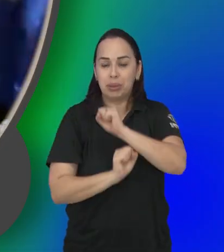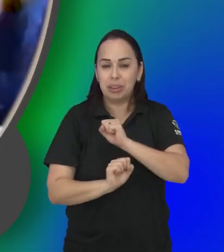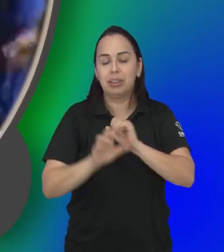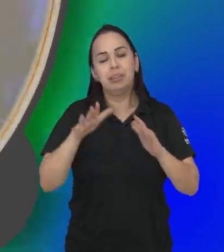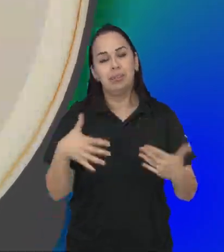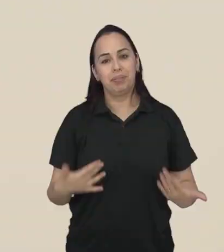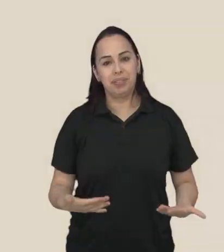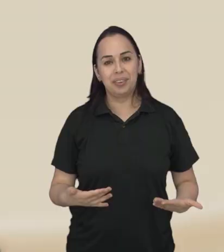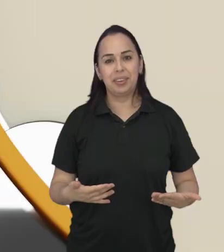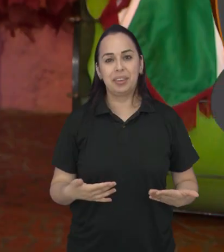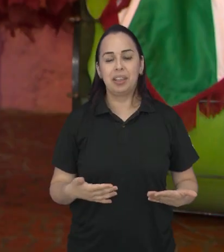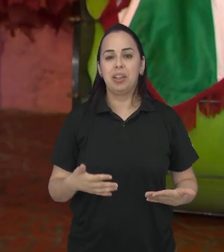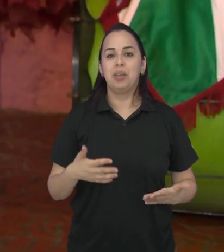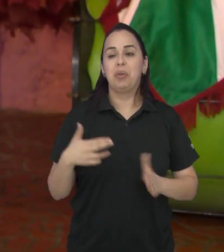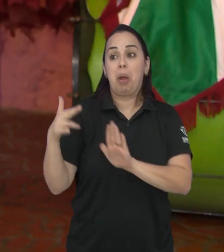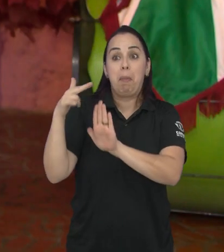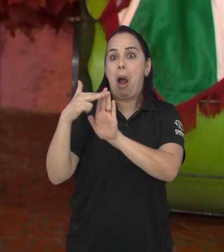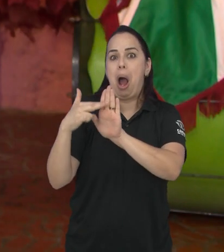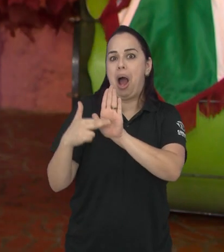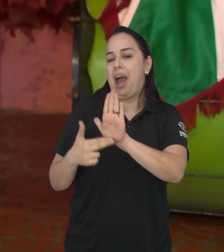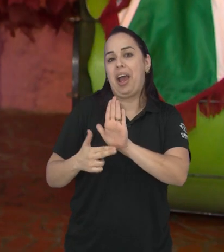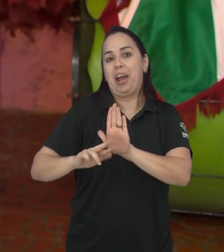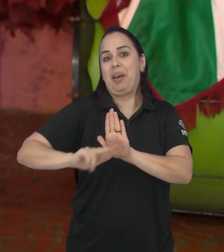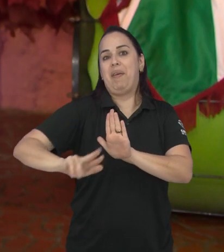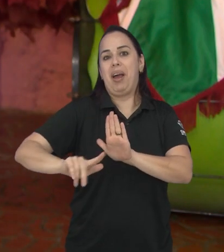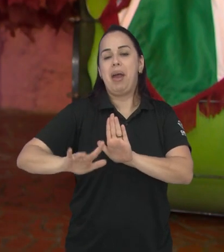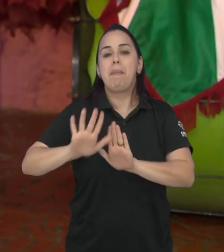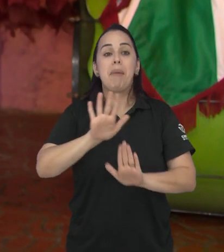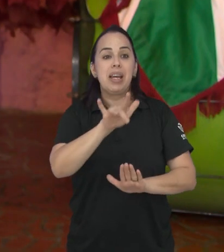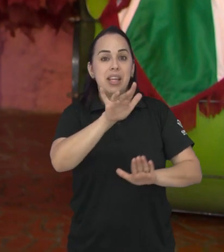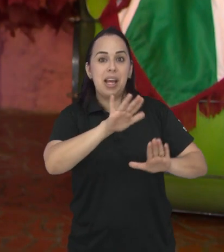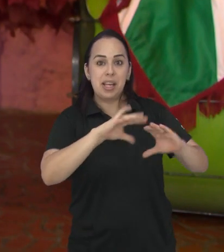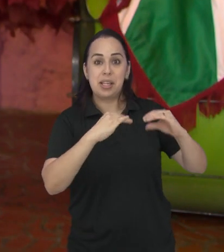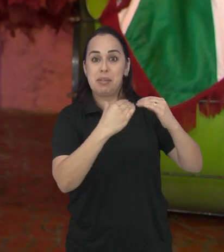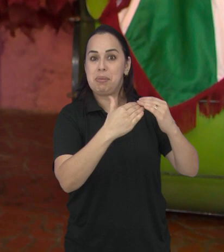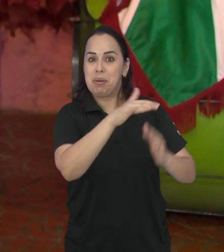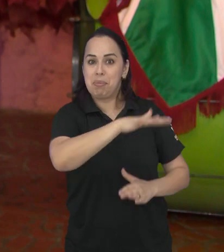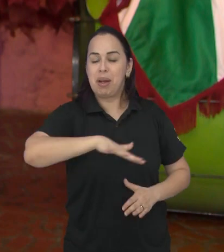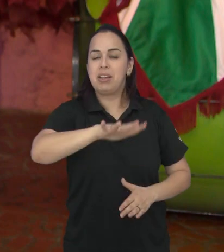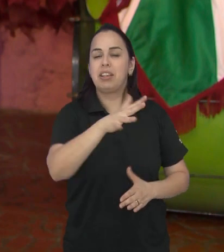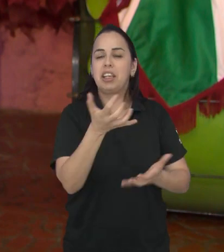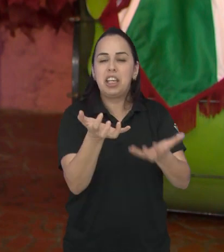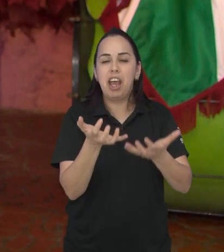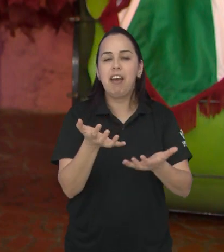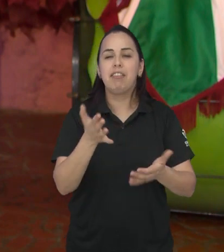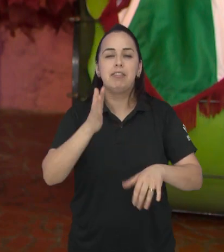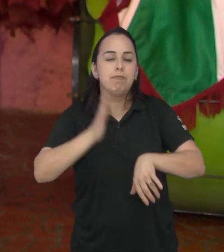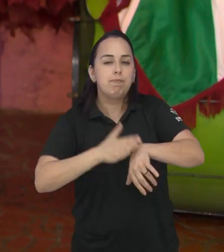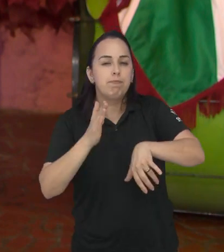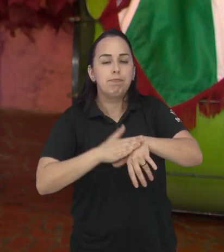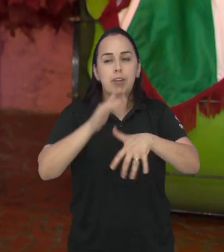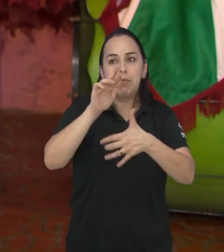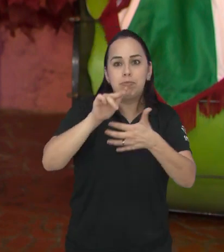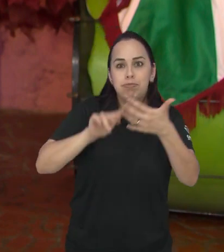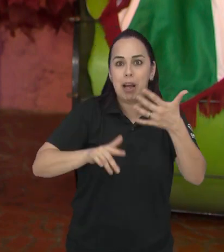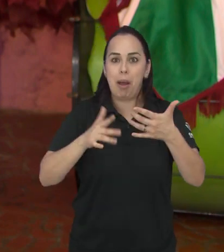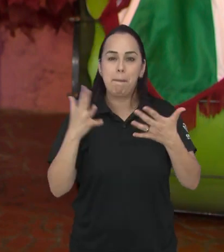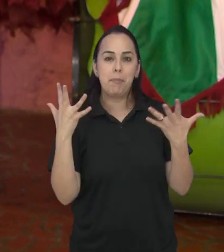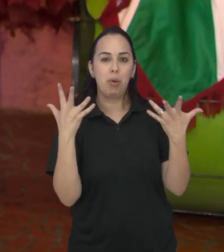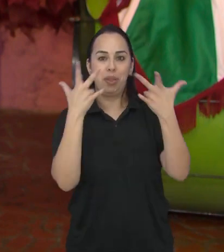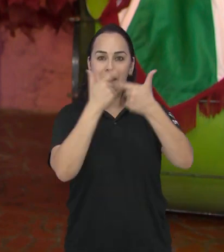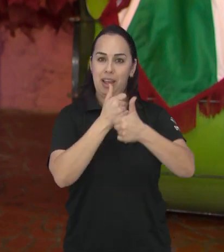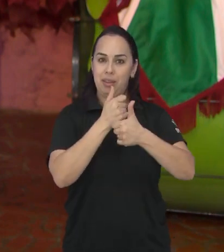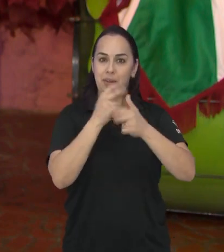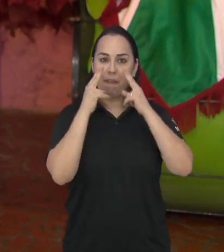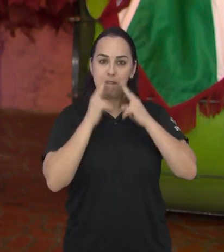muito rápido, talvez não seguindo um padrão do carnaval da cidade, mas a vontade de fazer coisa grande, fazer coisa melhor,